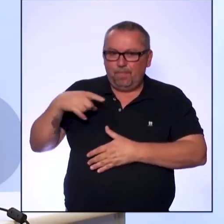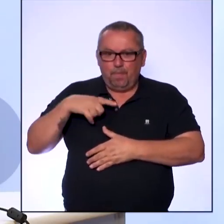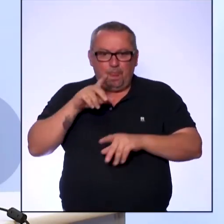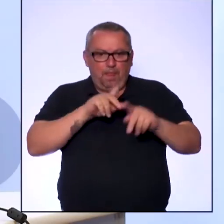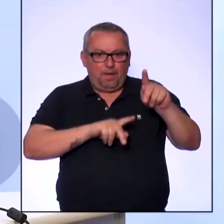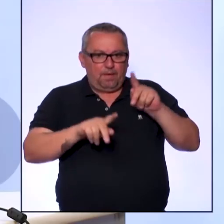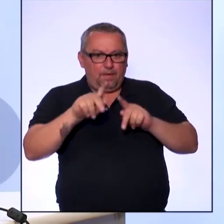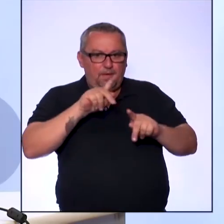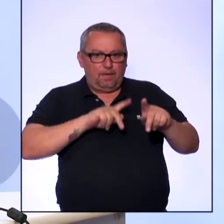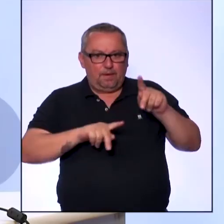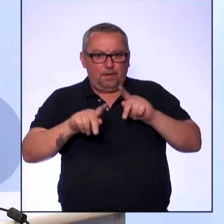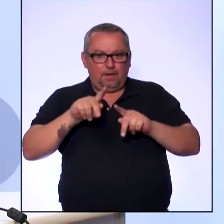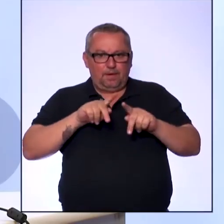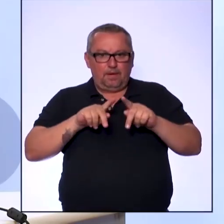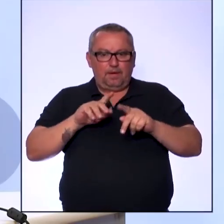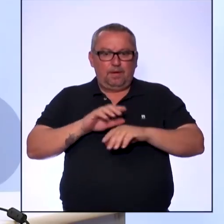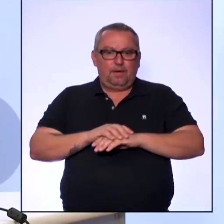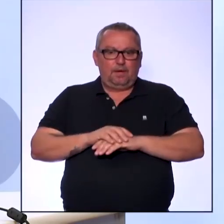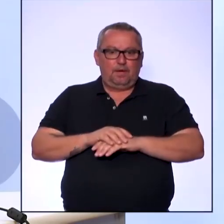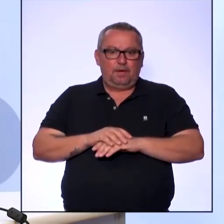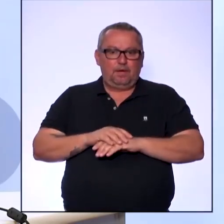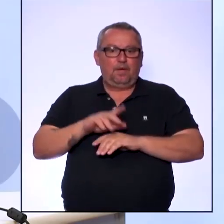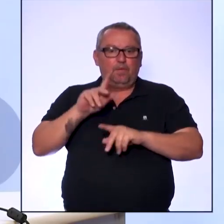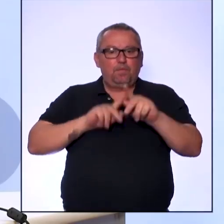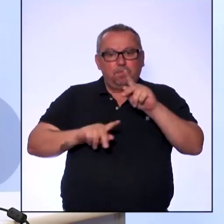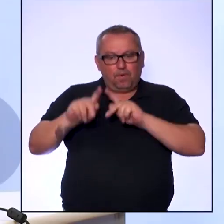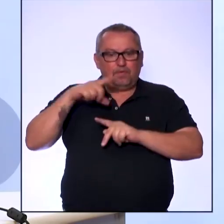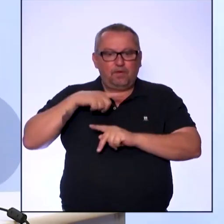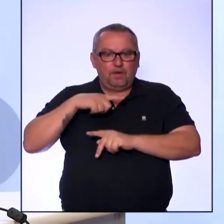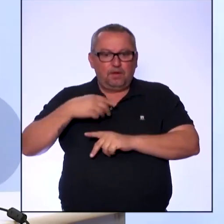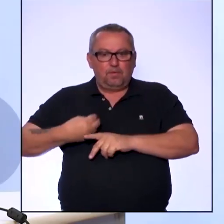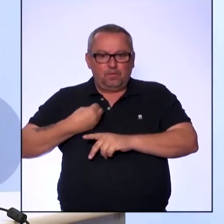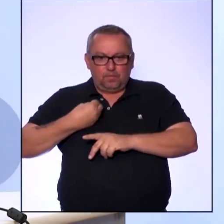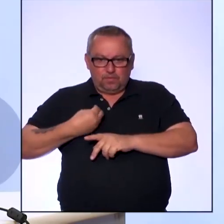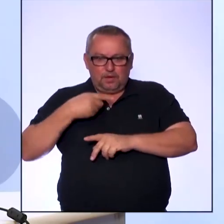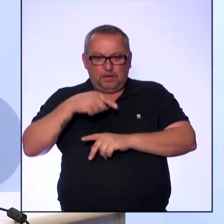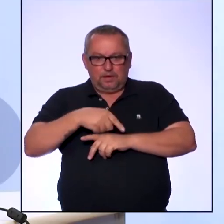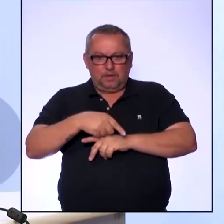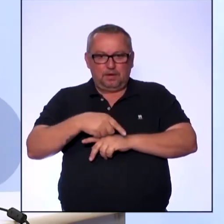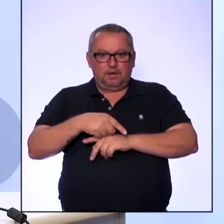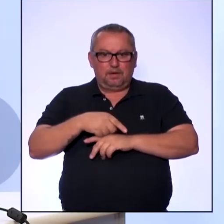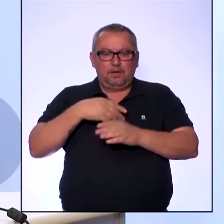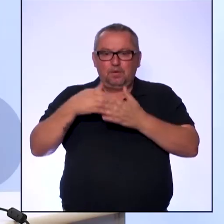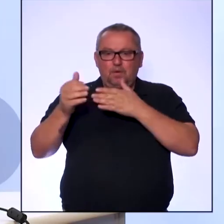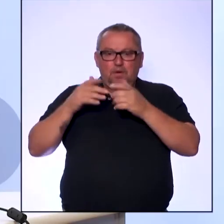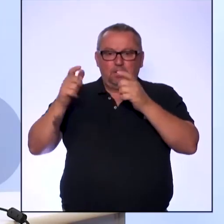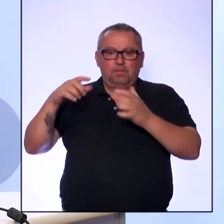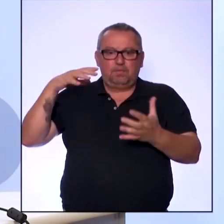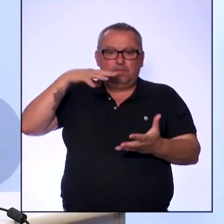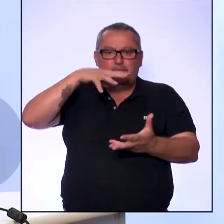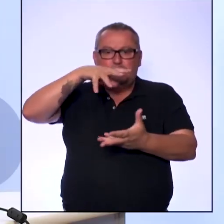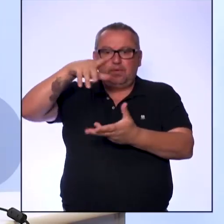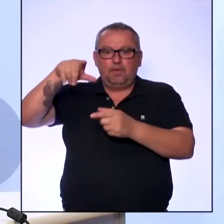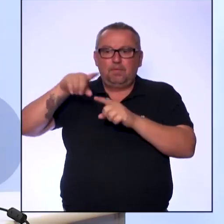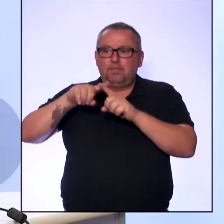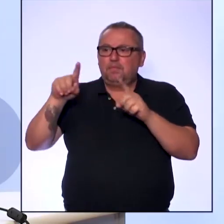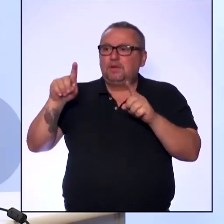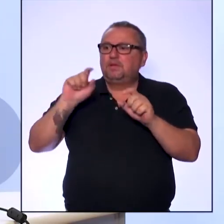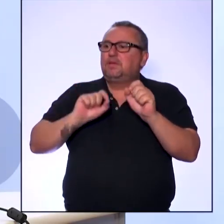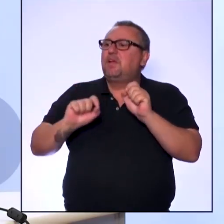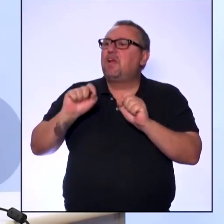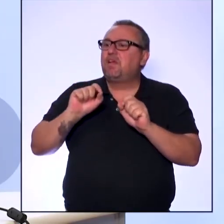isso mesmo, professor? A resposta está correta, mas a gente pode aprimorar essa resposta, né? Então, quando a